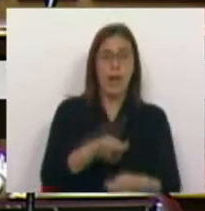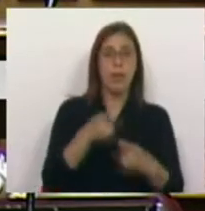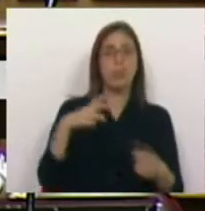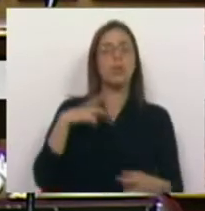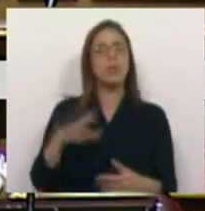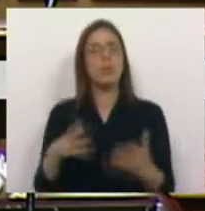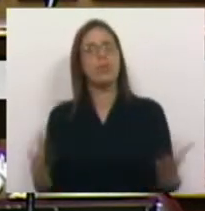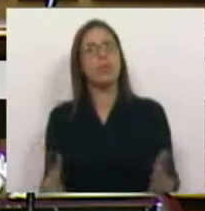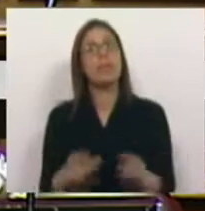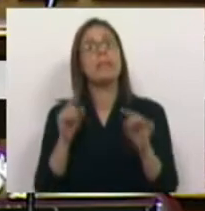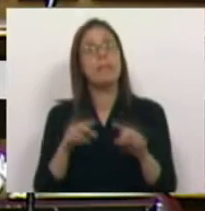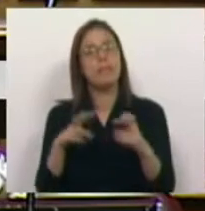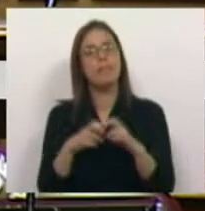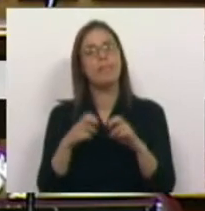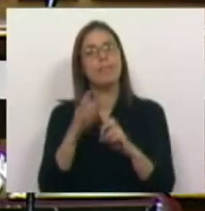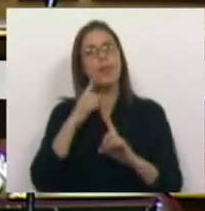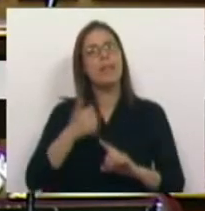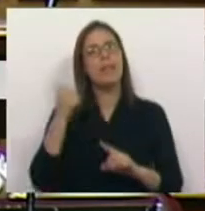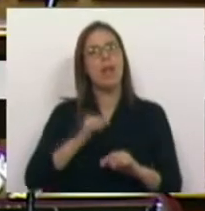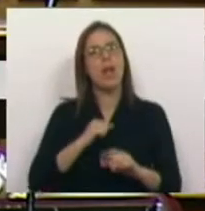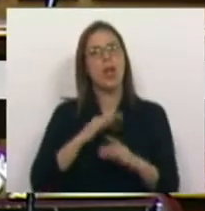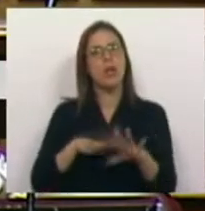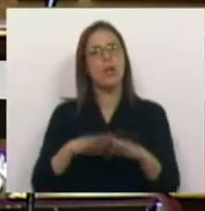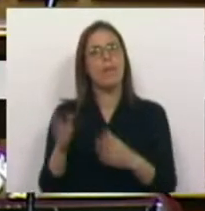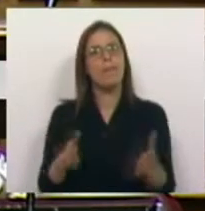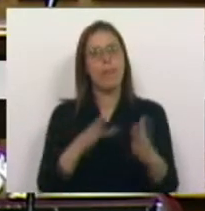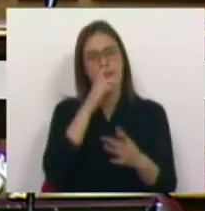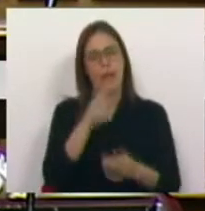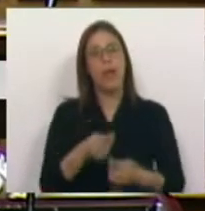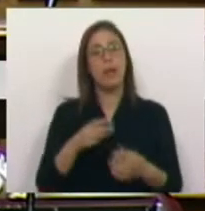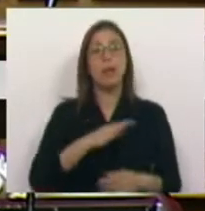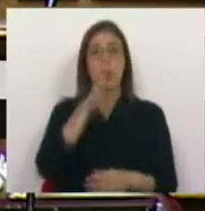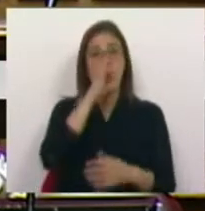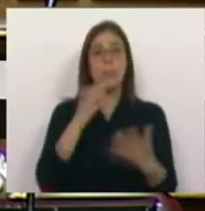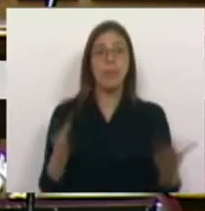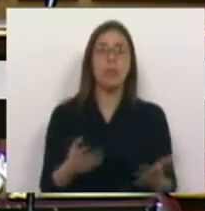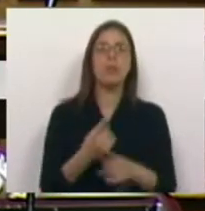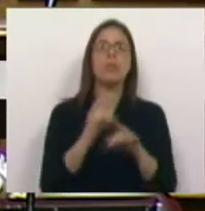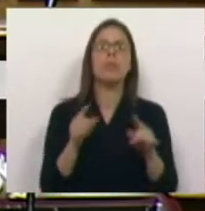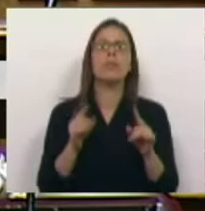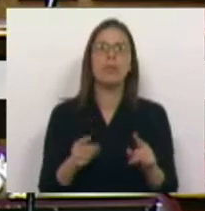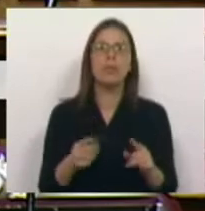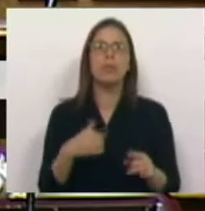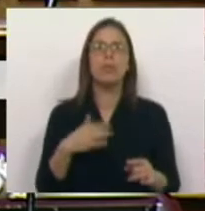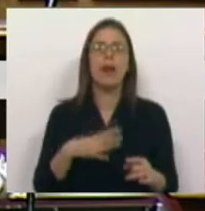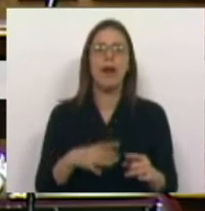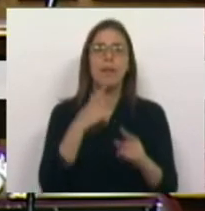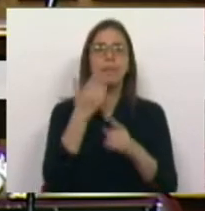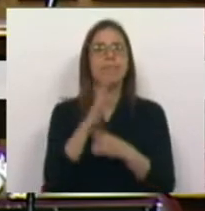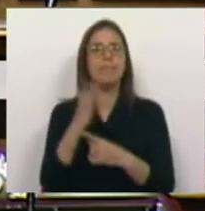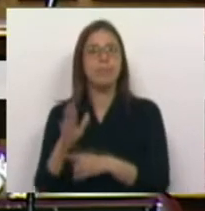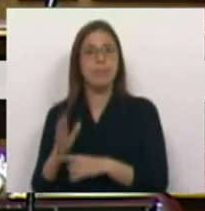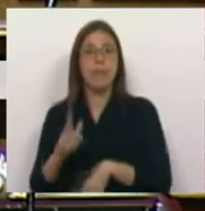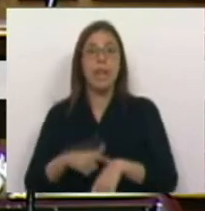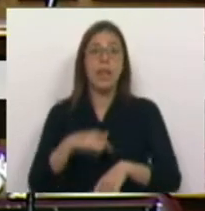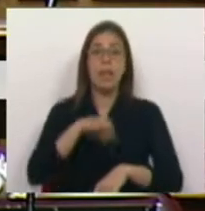agricultura portuguesa. E este é um problema central da nossa produção agrícola, Sr. Ministro. E por isso, gostaria de lhe dar vários exemplos sobre isto, o